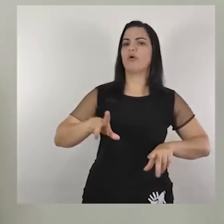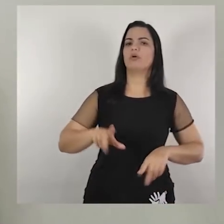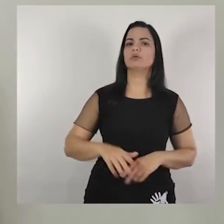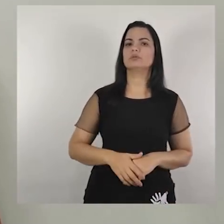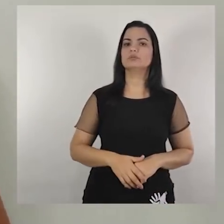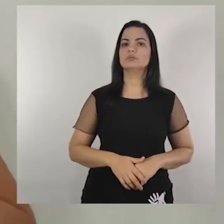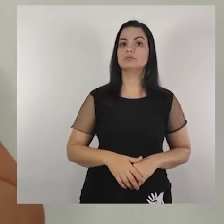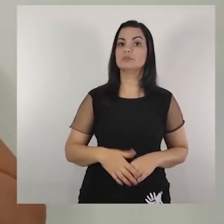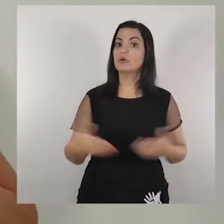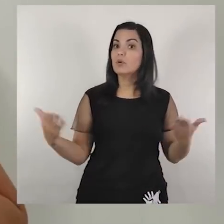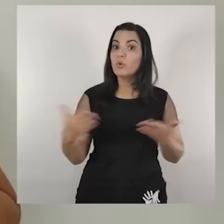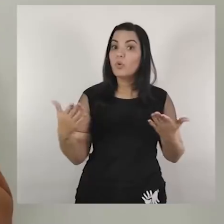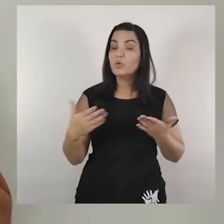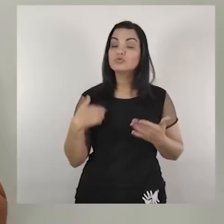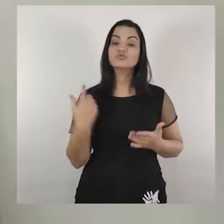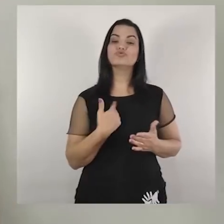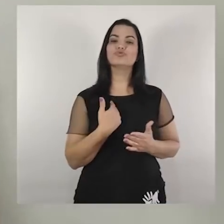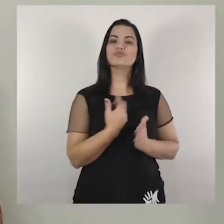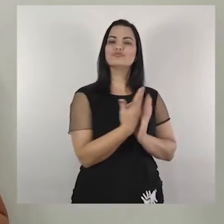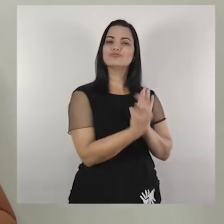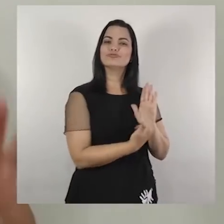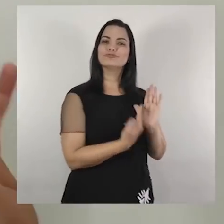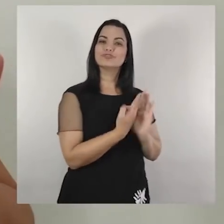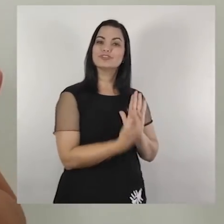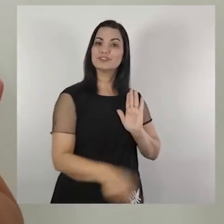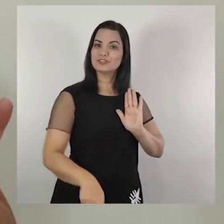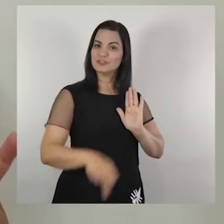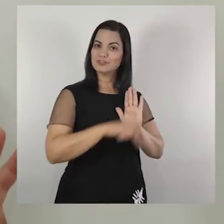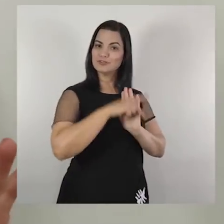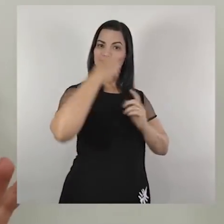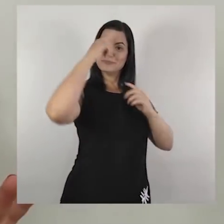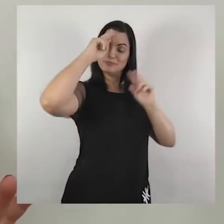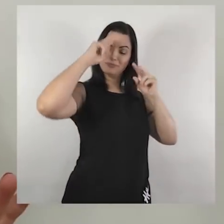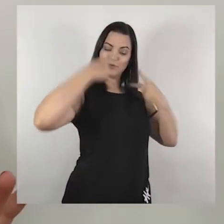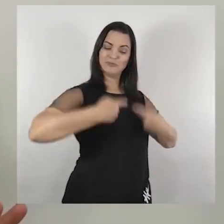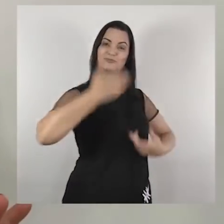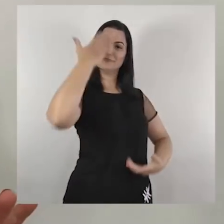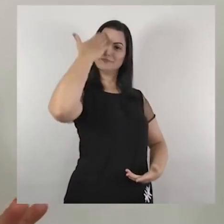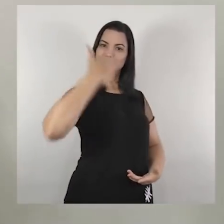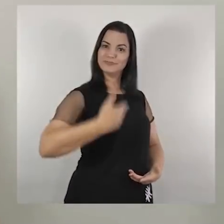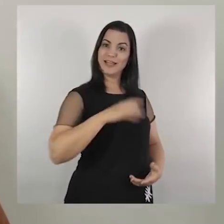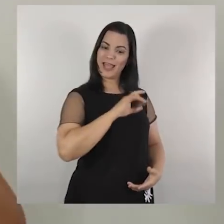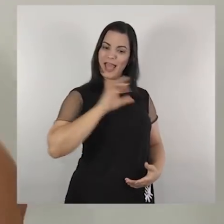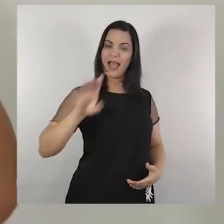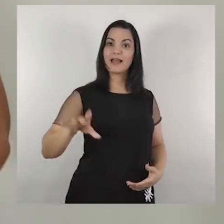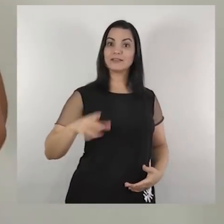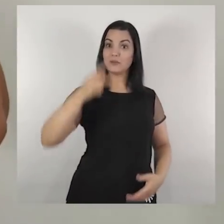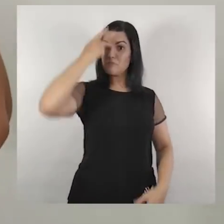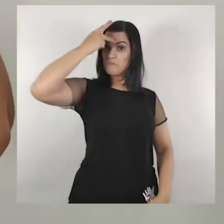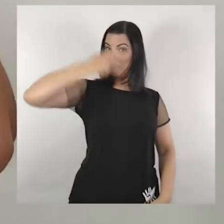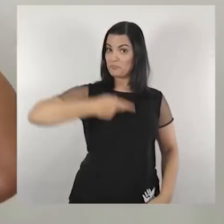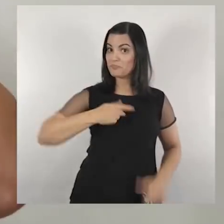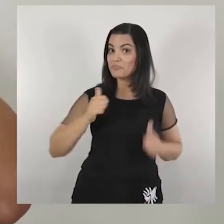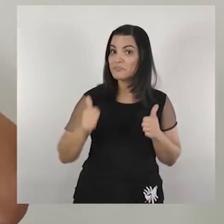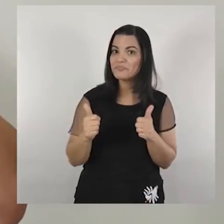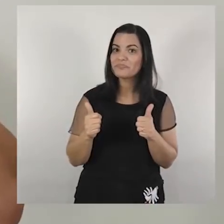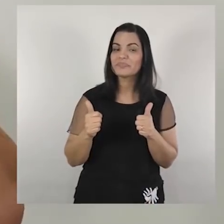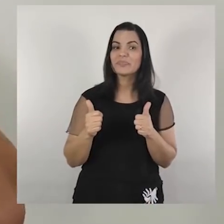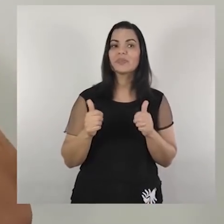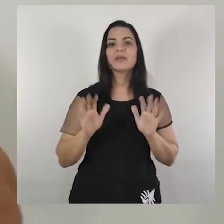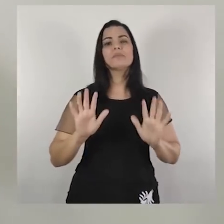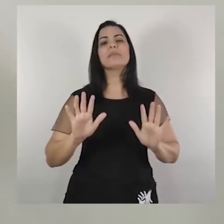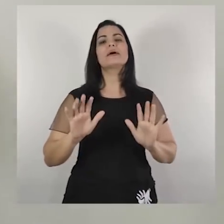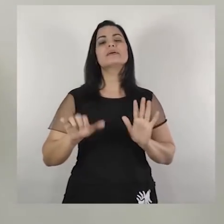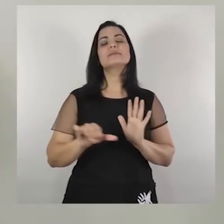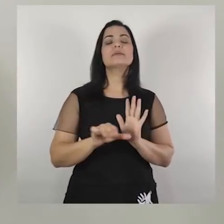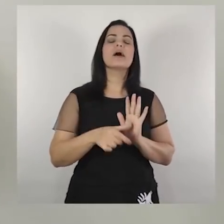atividade de hoje nós vamos fazer um autorretrato. Mas antes de começar o autorretrato, nós vamos